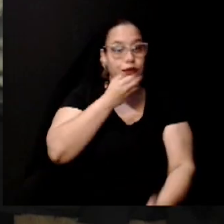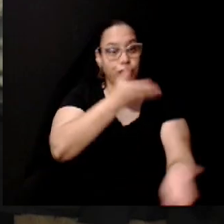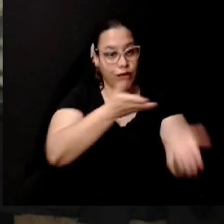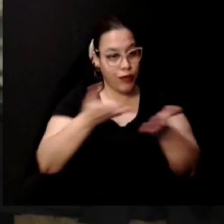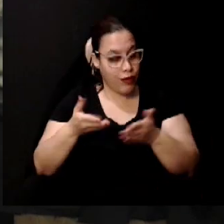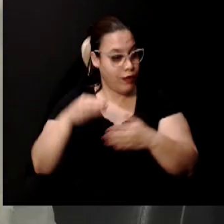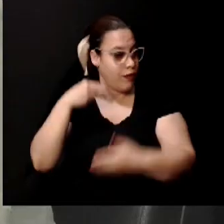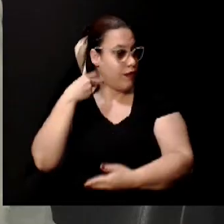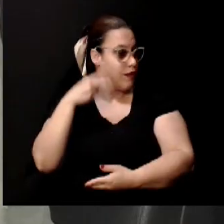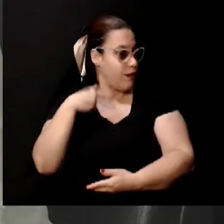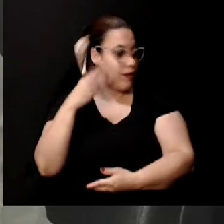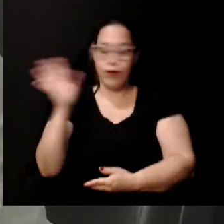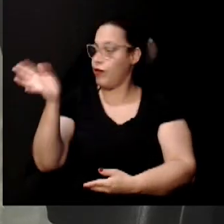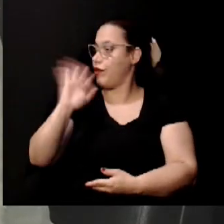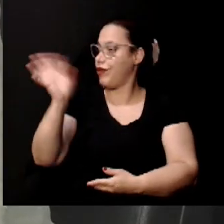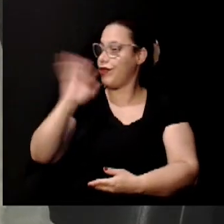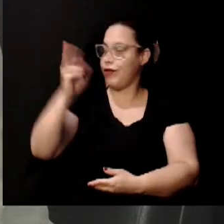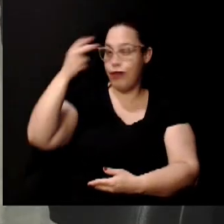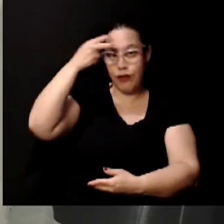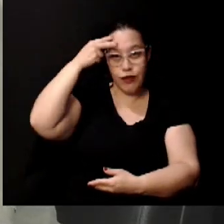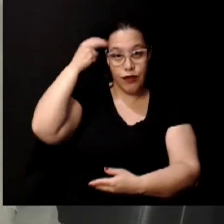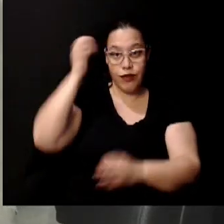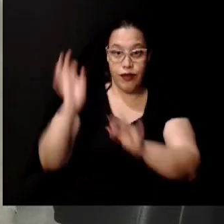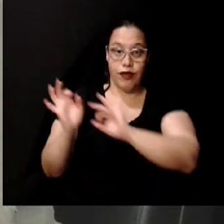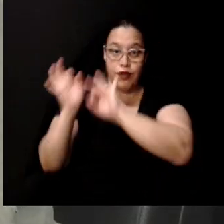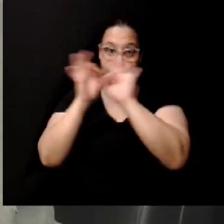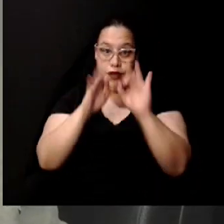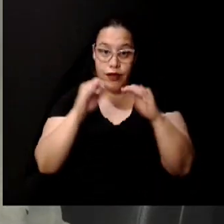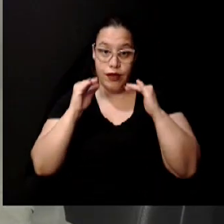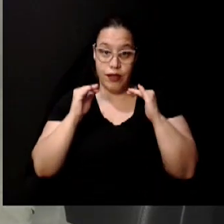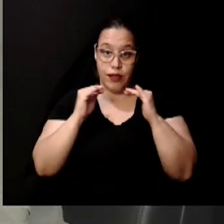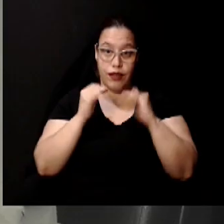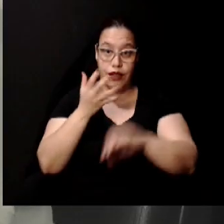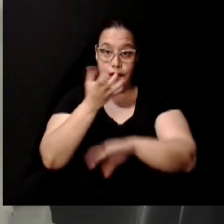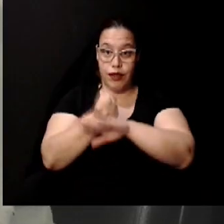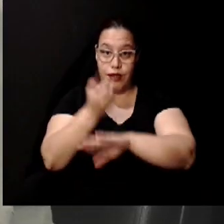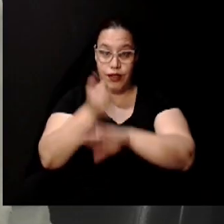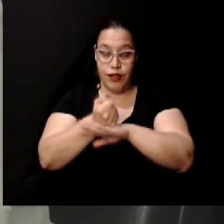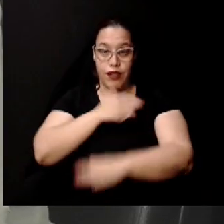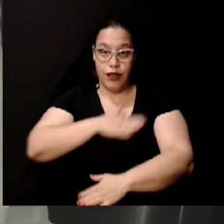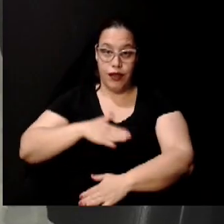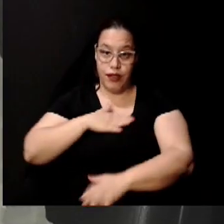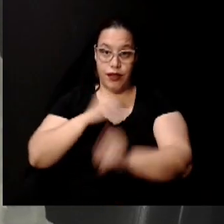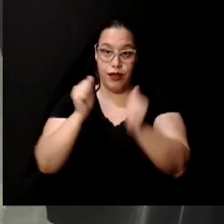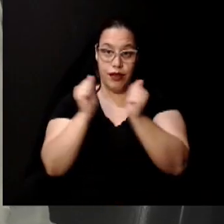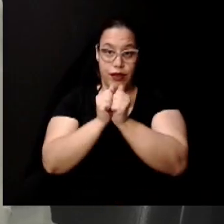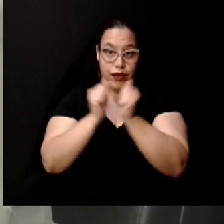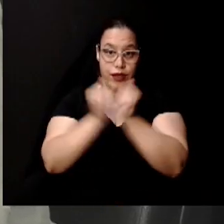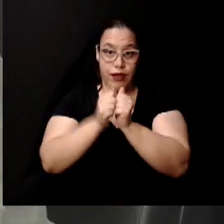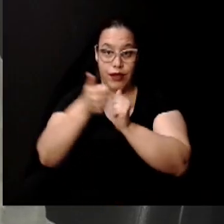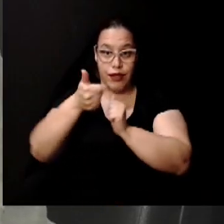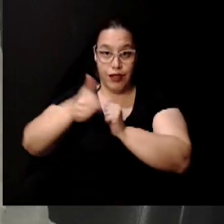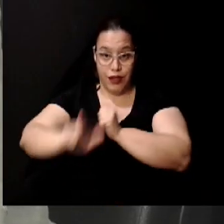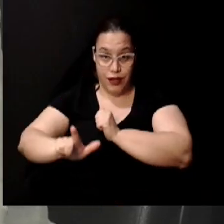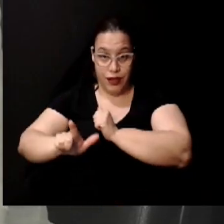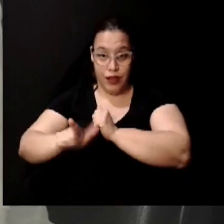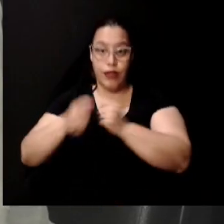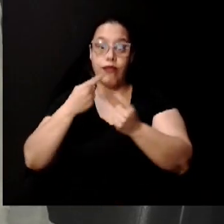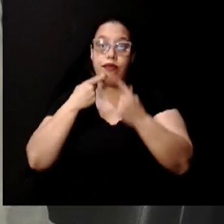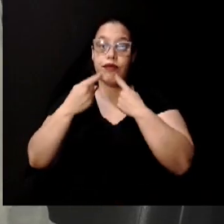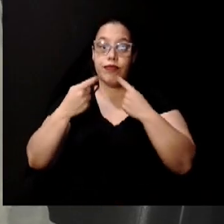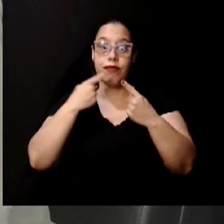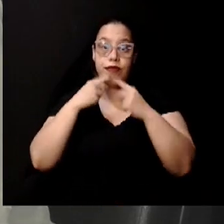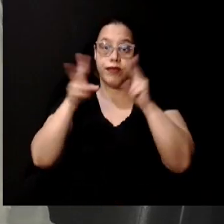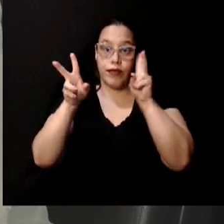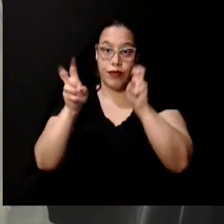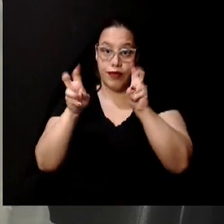Olá, Gabriel. Olá, todo mundo que está acompanhando esse podcast. É um prazer estar com vocês novamente, dialogando sobre esses temas.